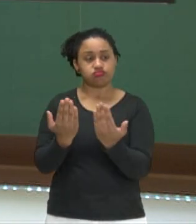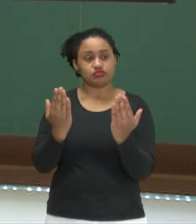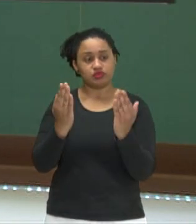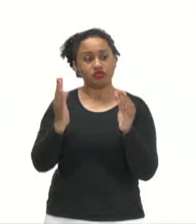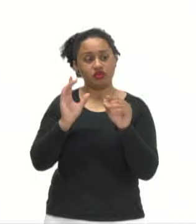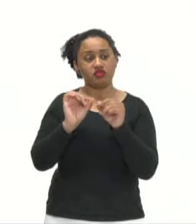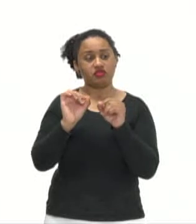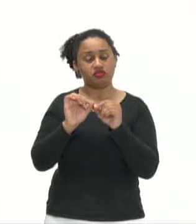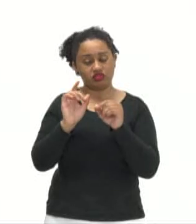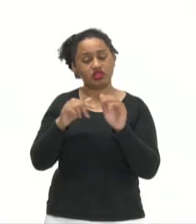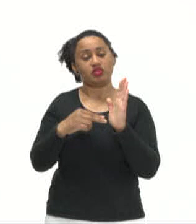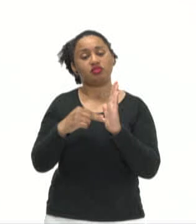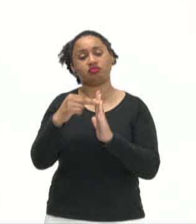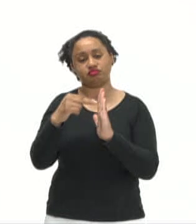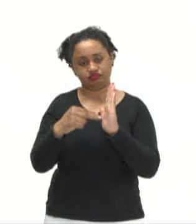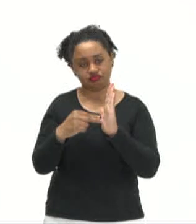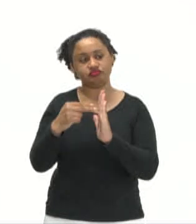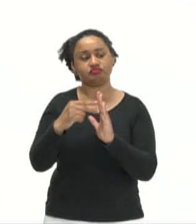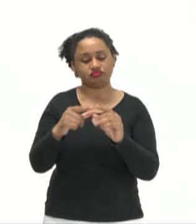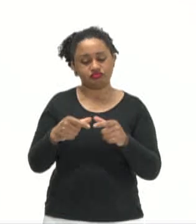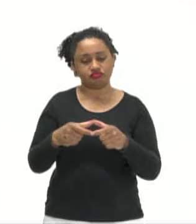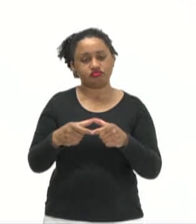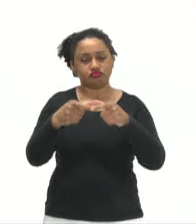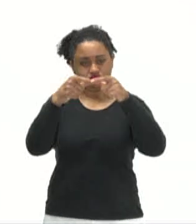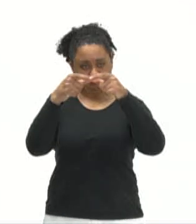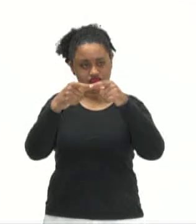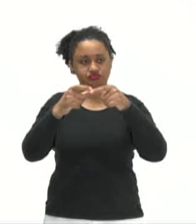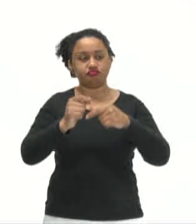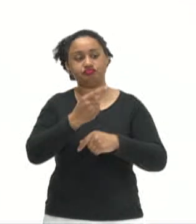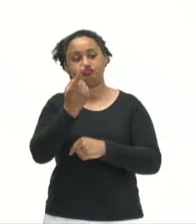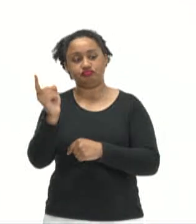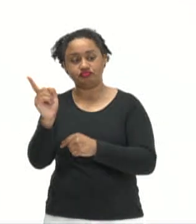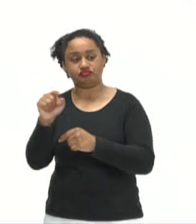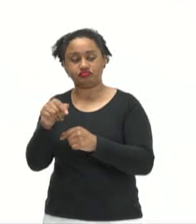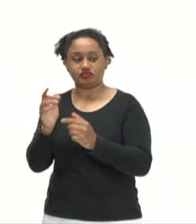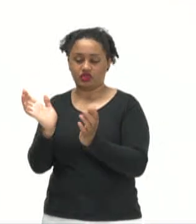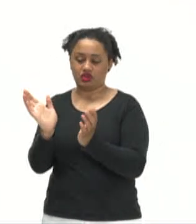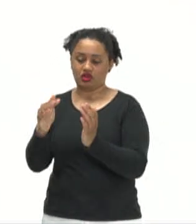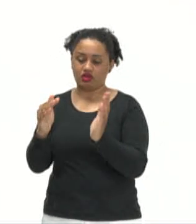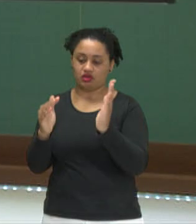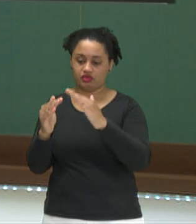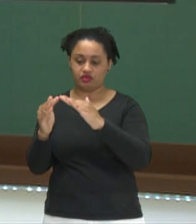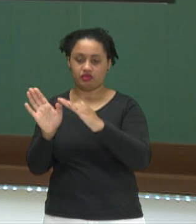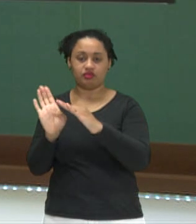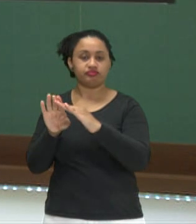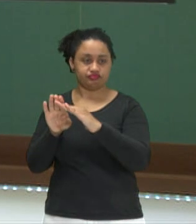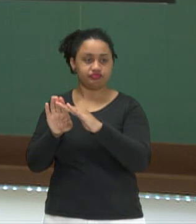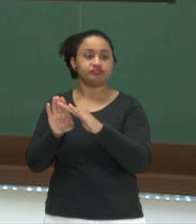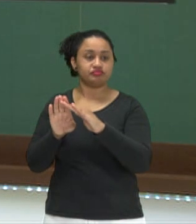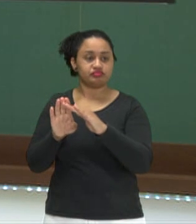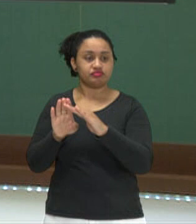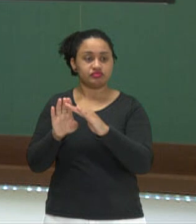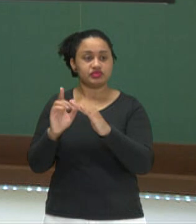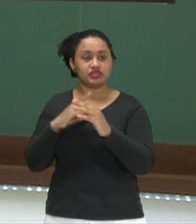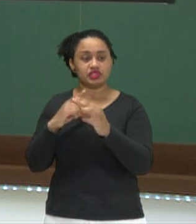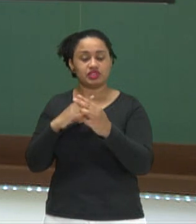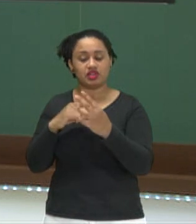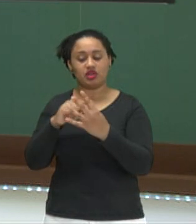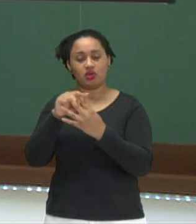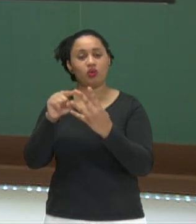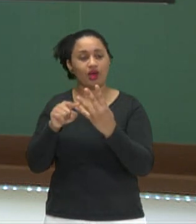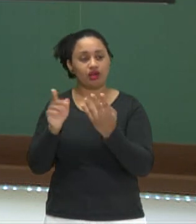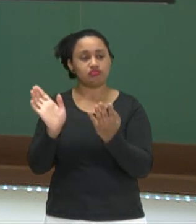fechar, formando exatamente um prisma. Esta daqui eu vou fechar. Todos são 1, 2, 3,